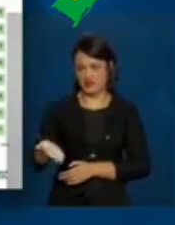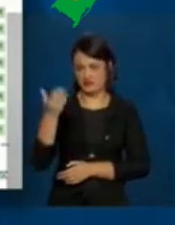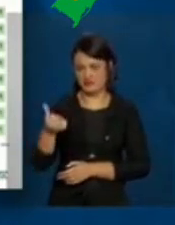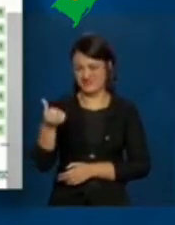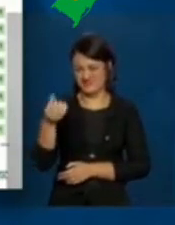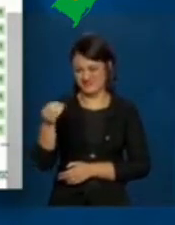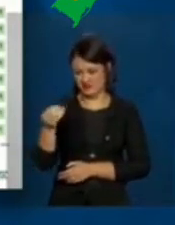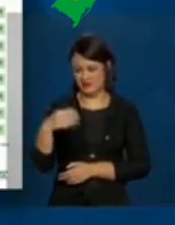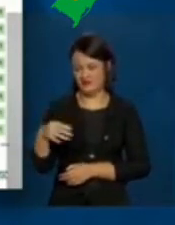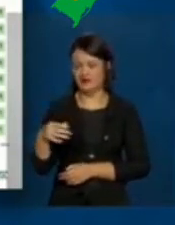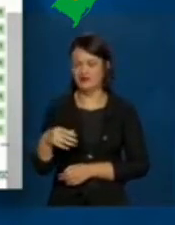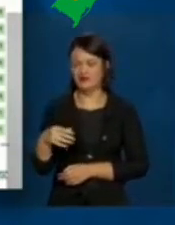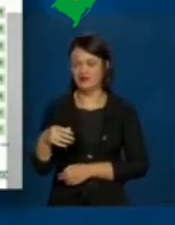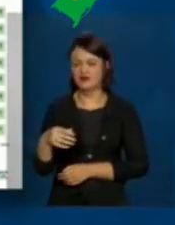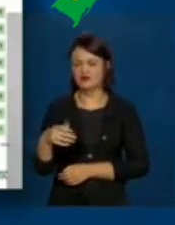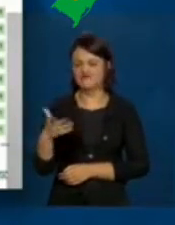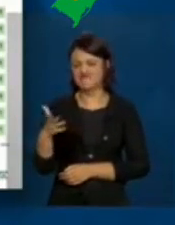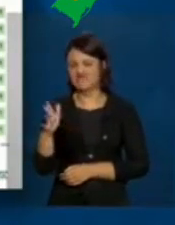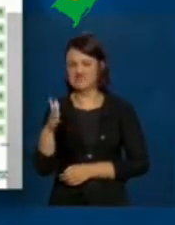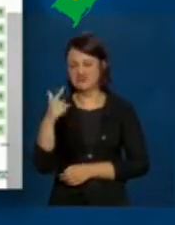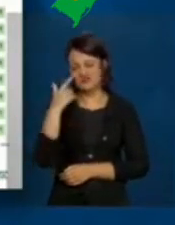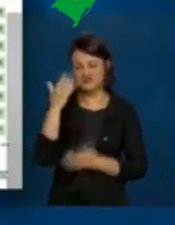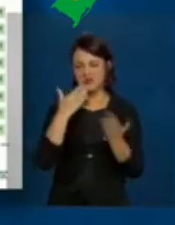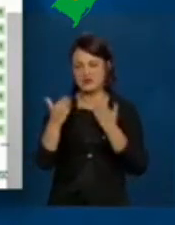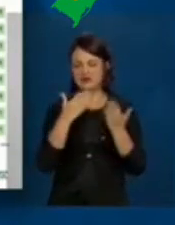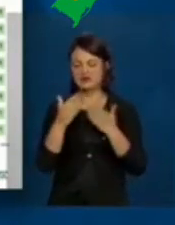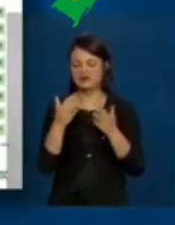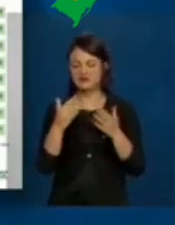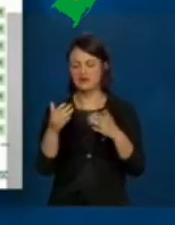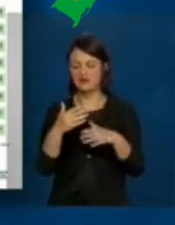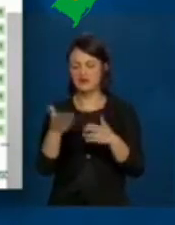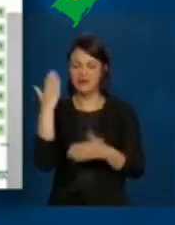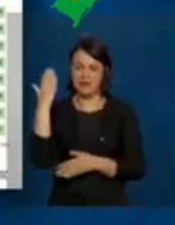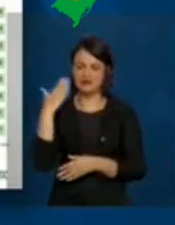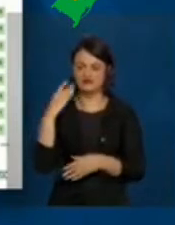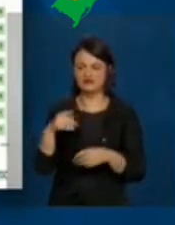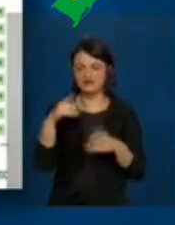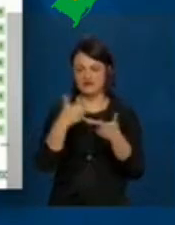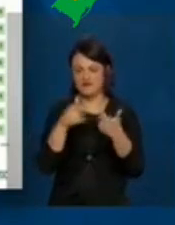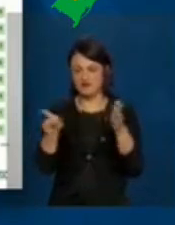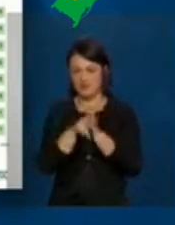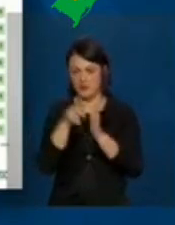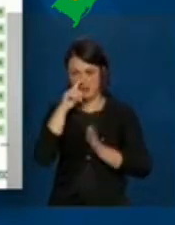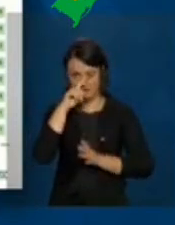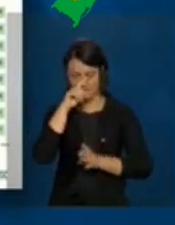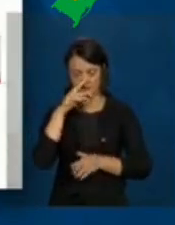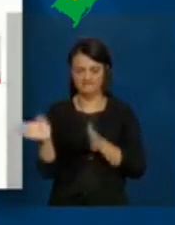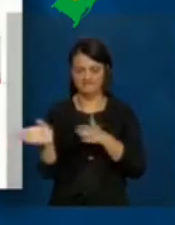teve diferença significativa em relação aos anteriores, nem também em fatores de risco. Pode passar?